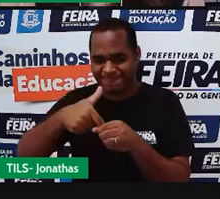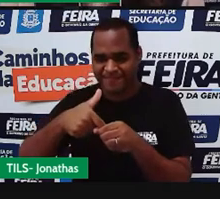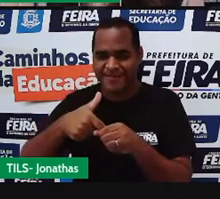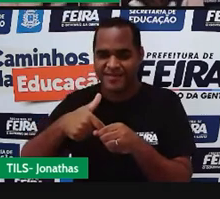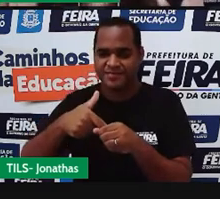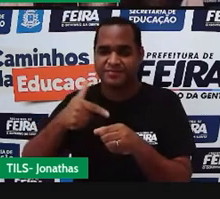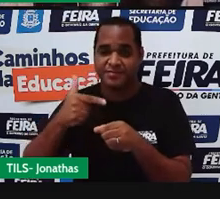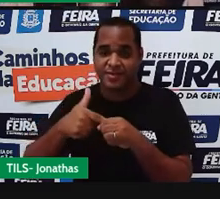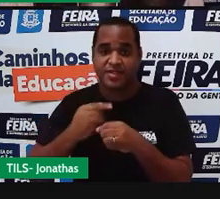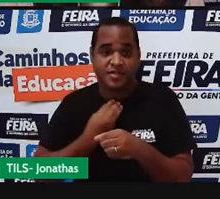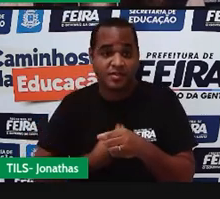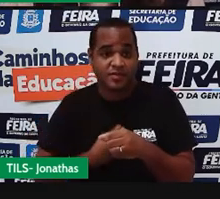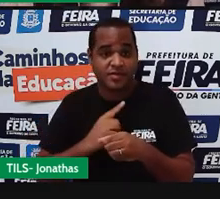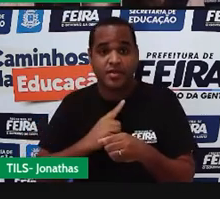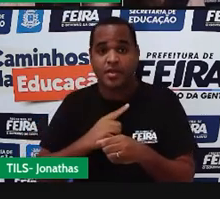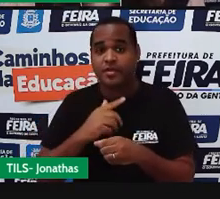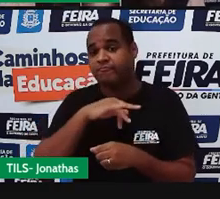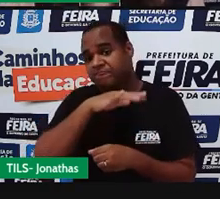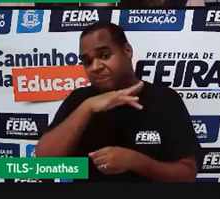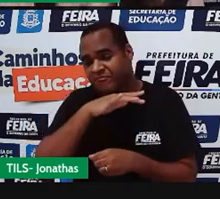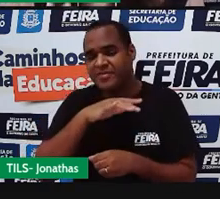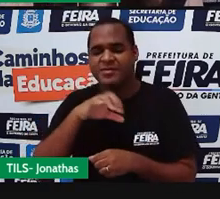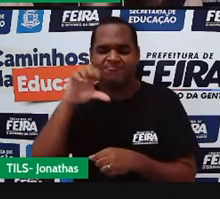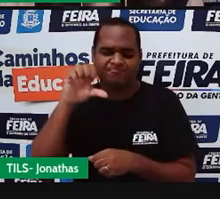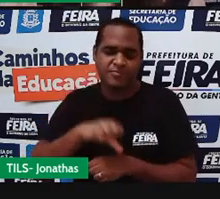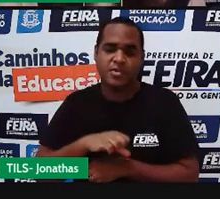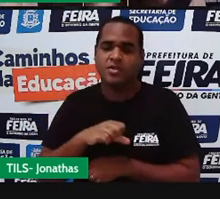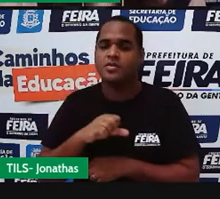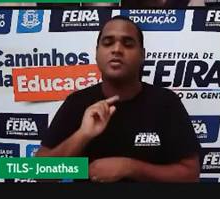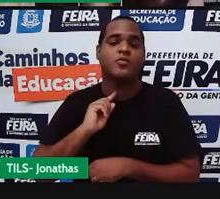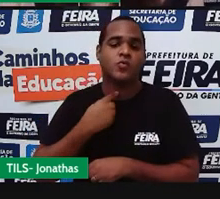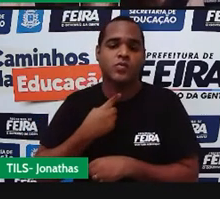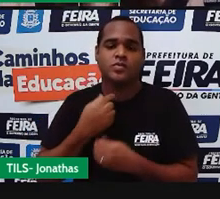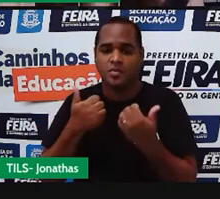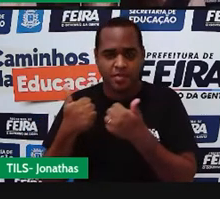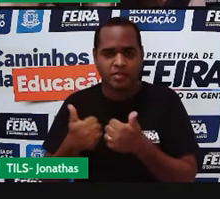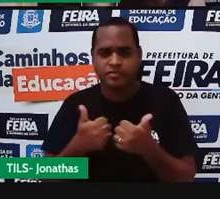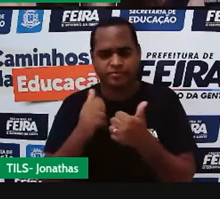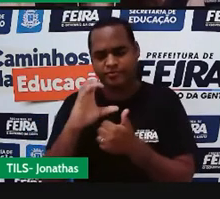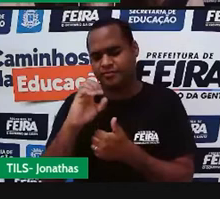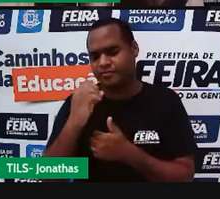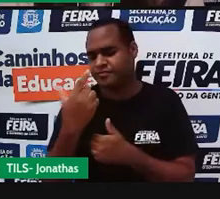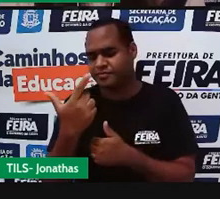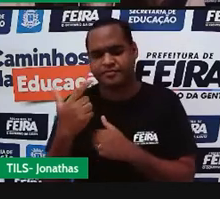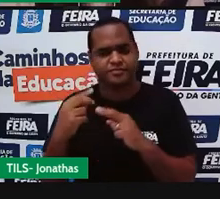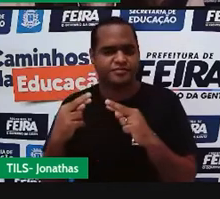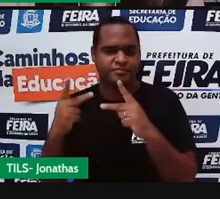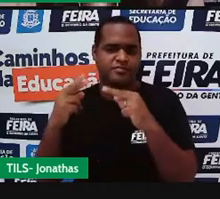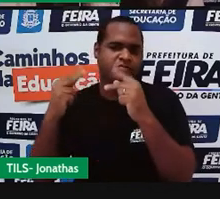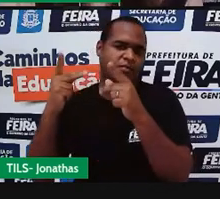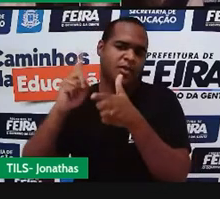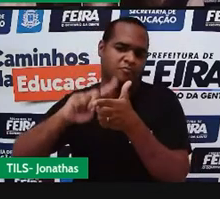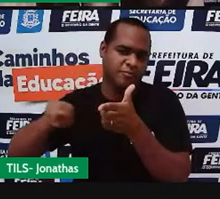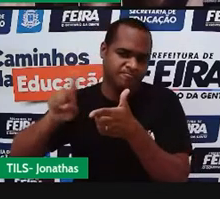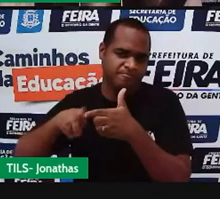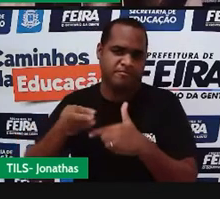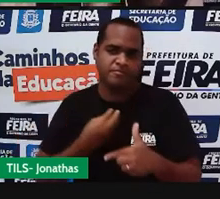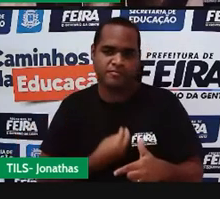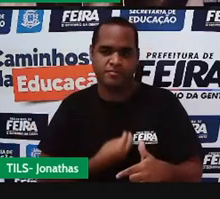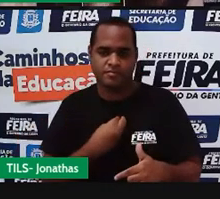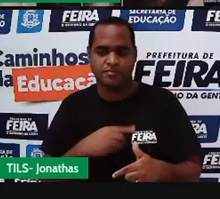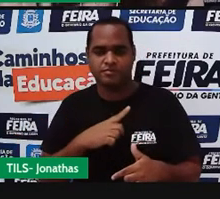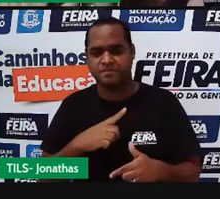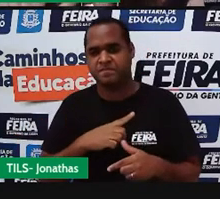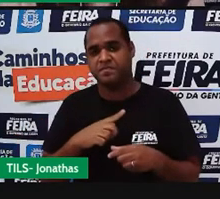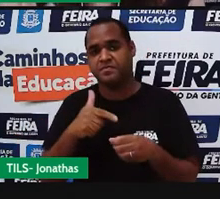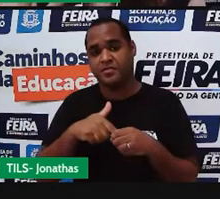exemplo Eles são muito poluentes né esses combustíveis fósseis que é o caso da gasolina e dos outros combustíveis produzidos